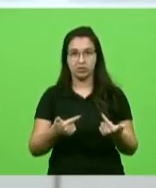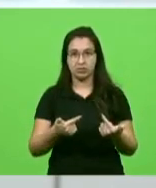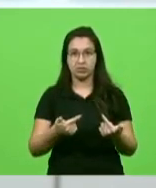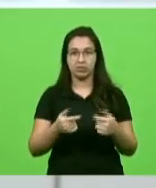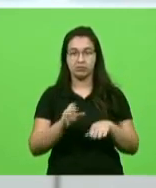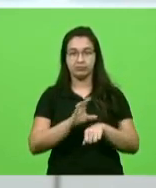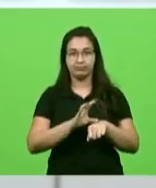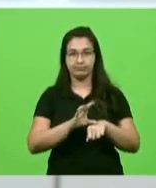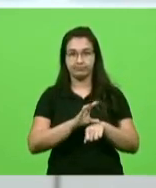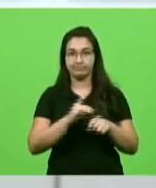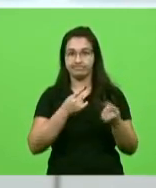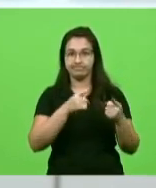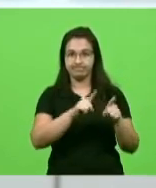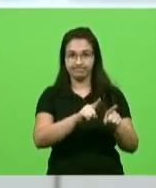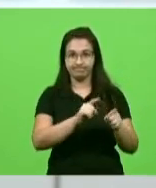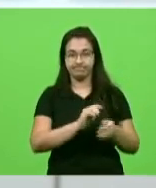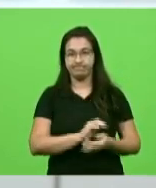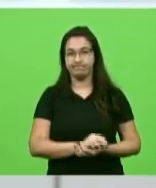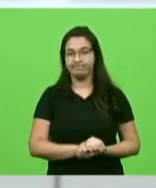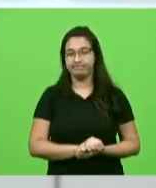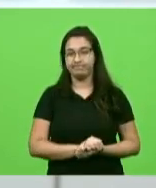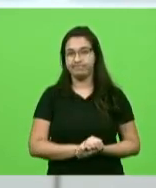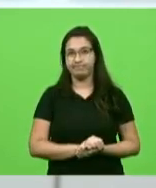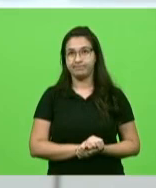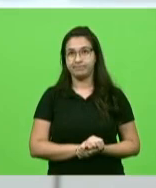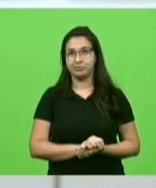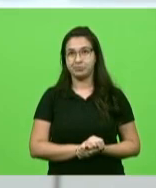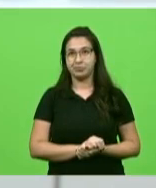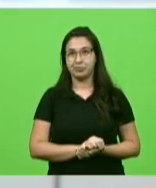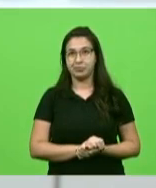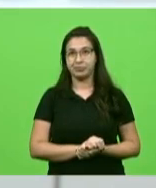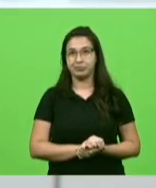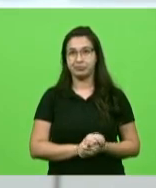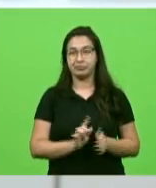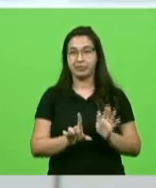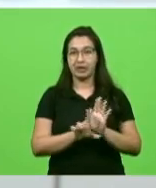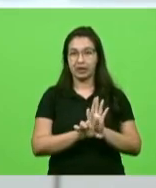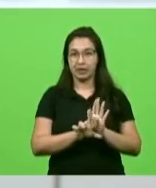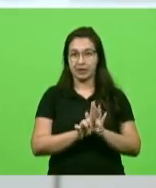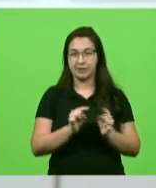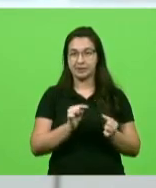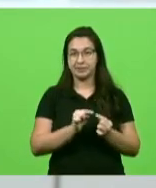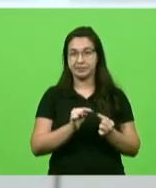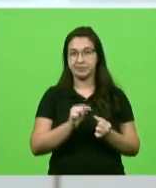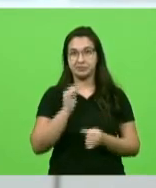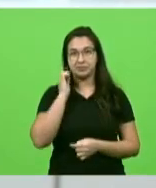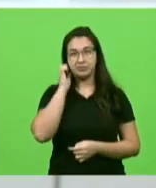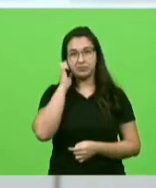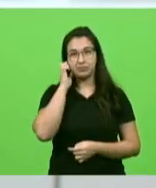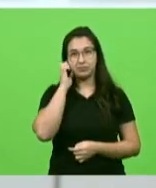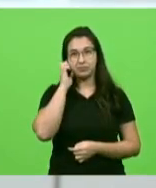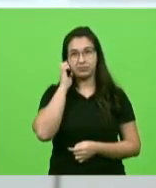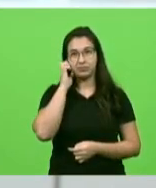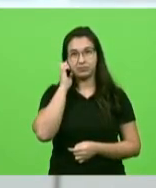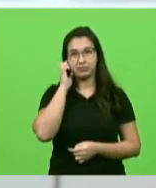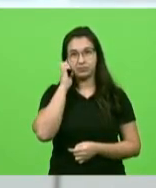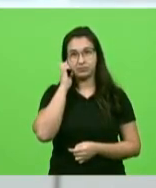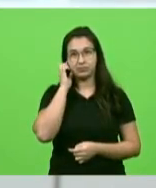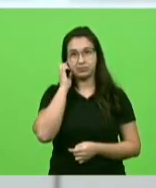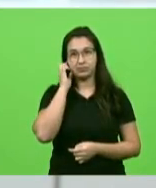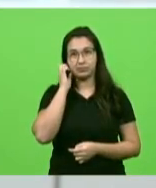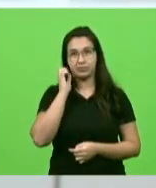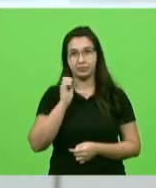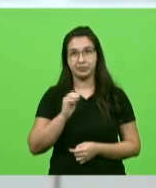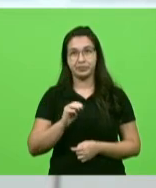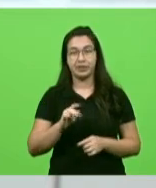Constituição Bastando que esteja de pescado em lei ordinária e e logo sendo enquanto